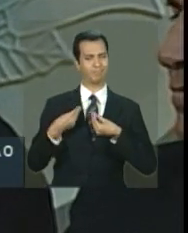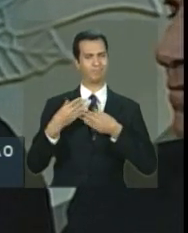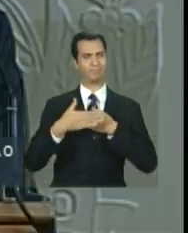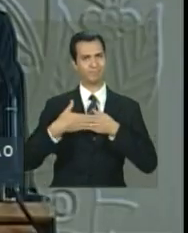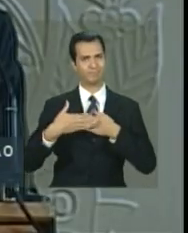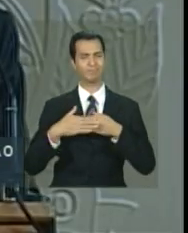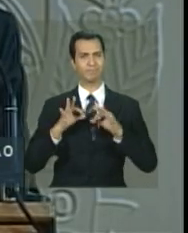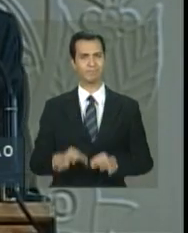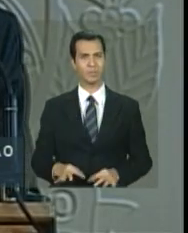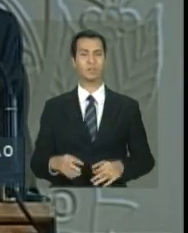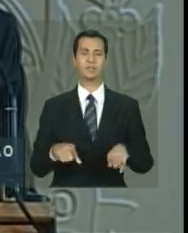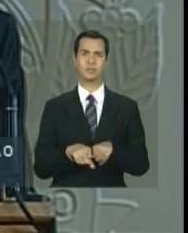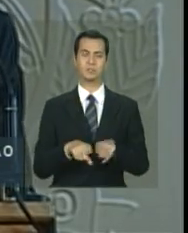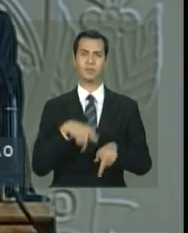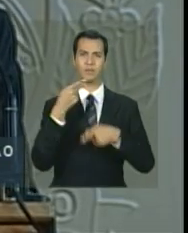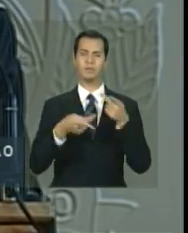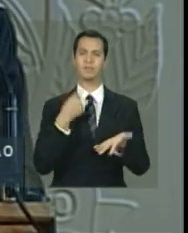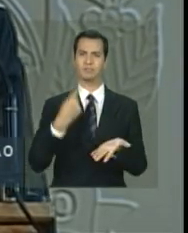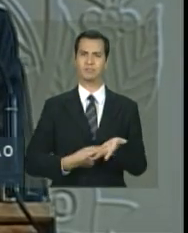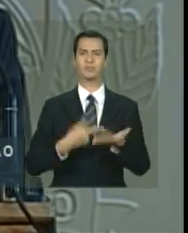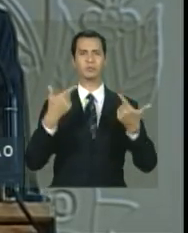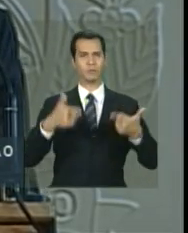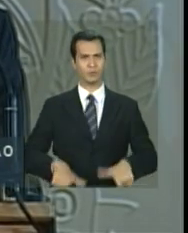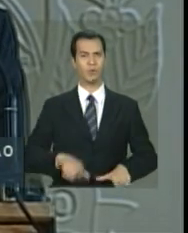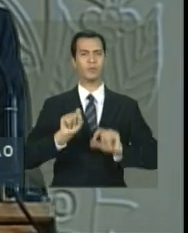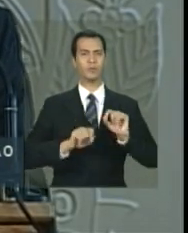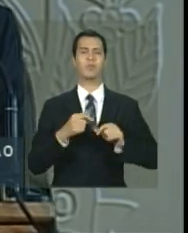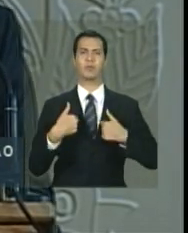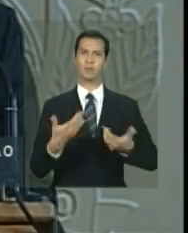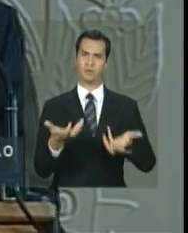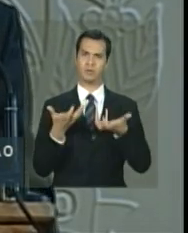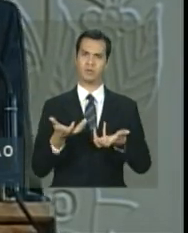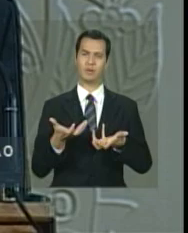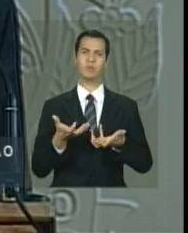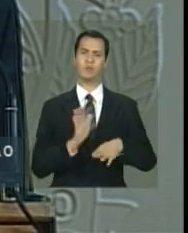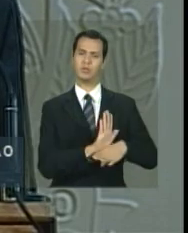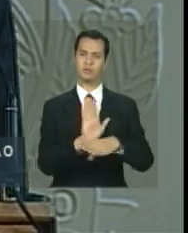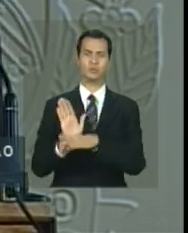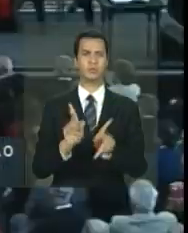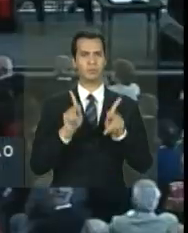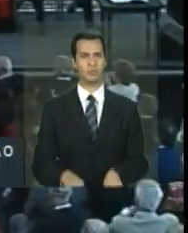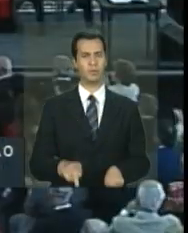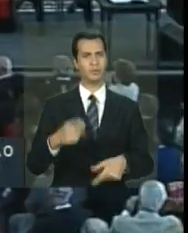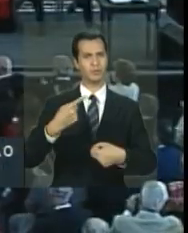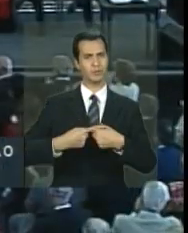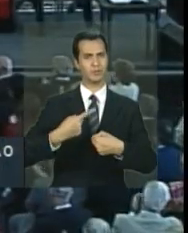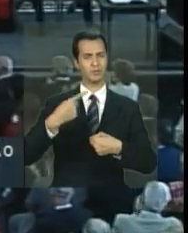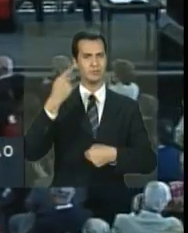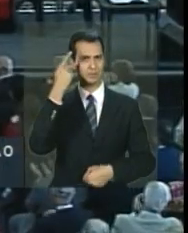renovo aqui os meus compromissos de servir ao povo de São Paulo. Muito obrigado.